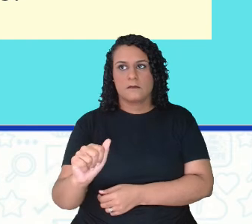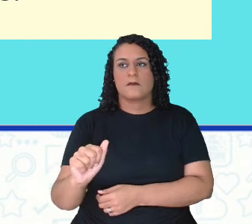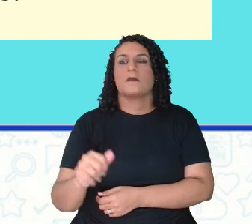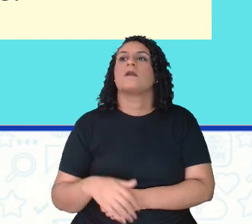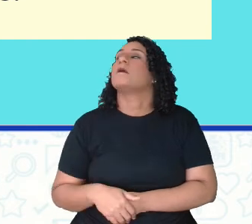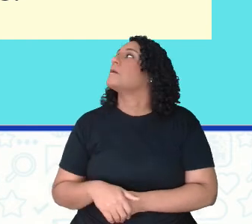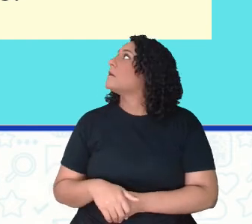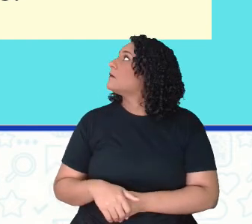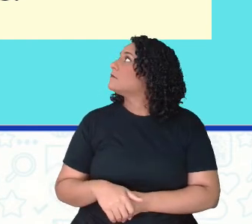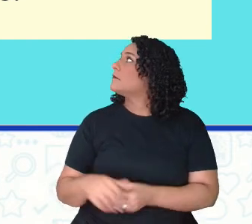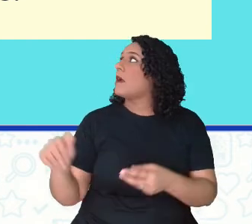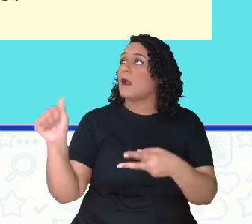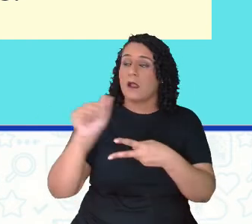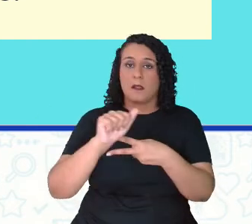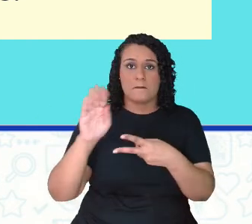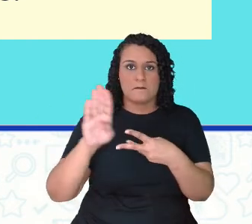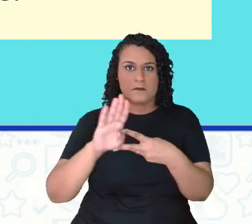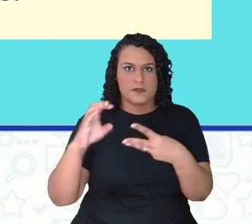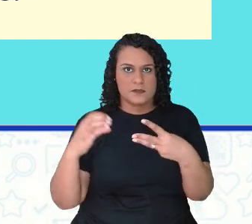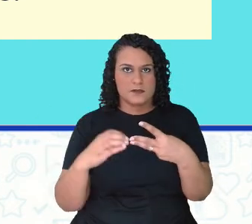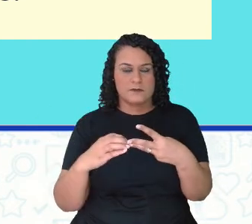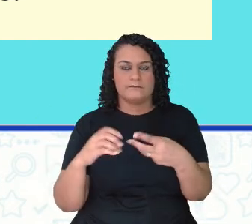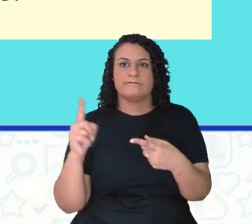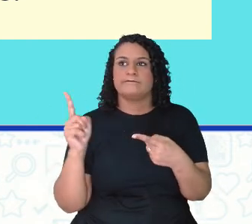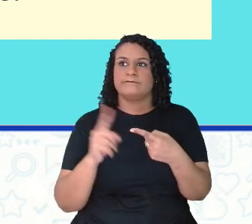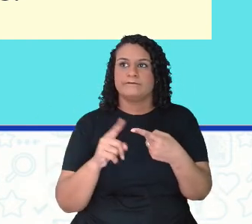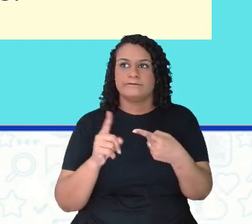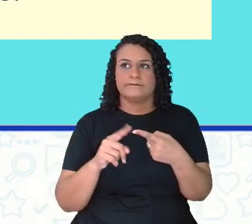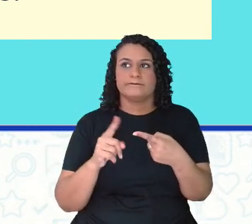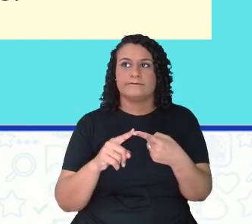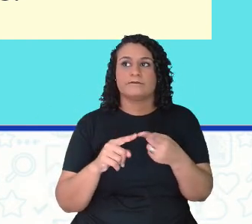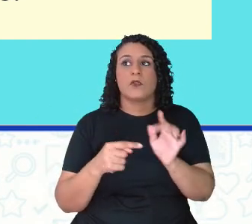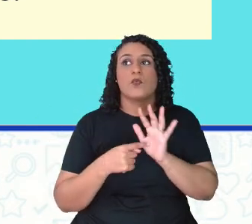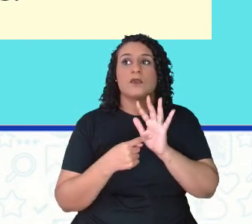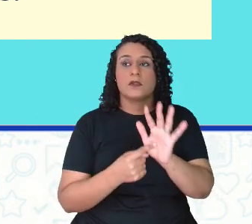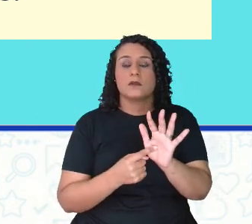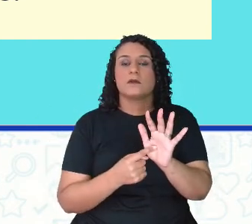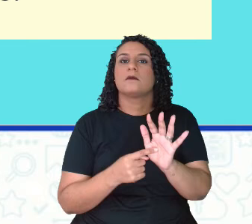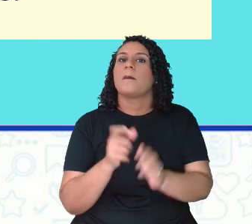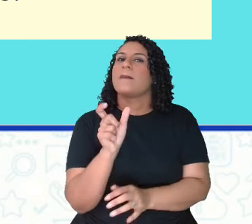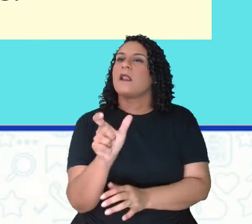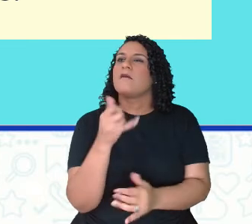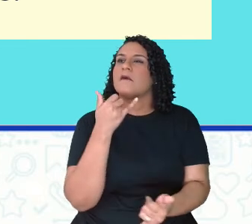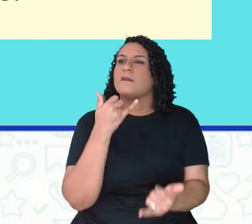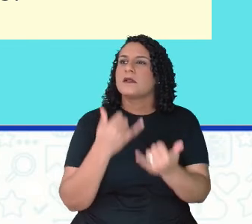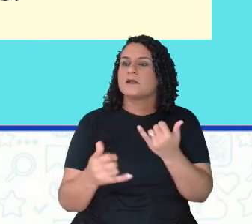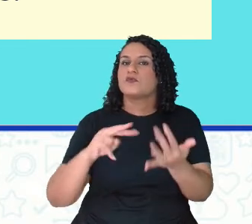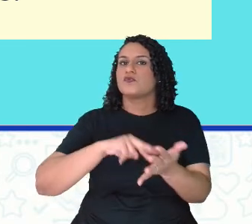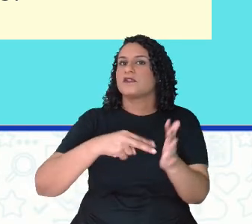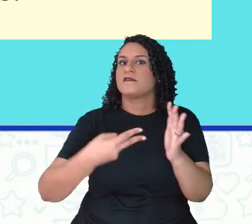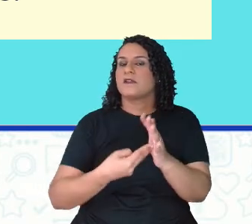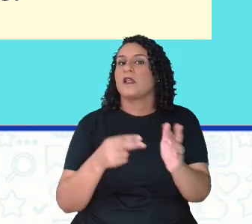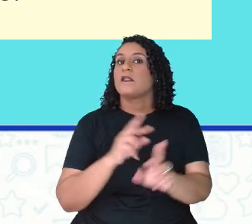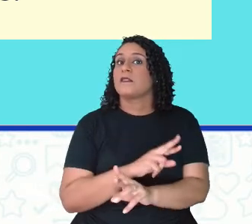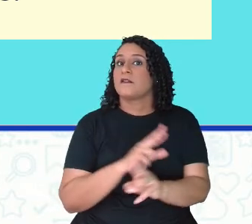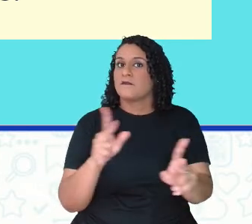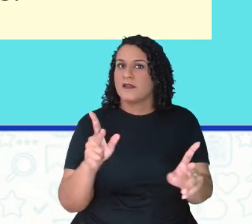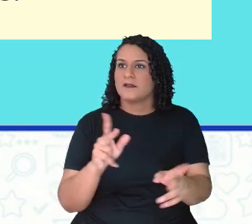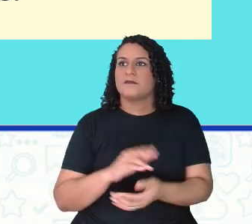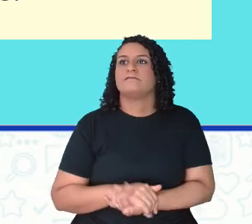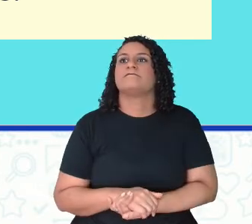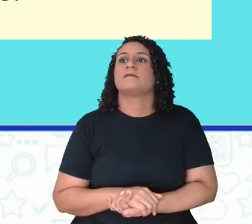perfeita, sinonímia. Paronímia, visto que apresenta um termo parecido com significados